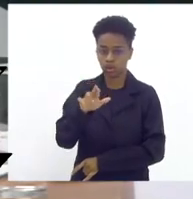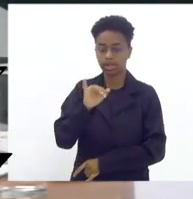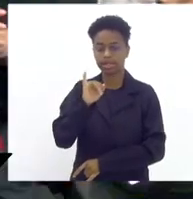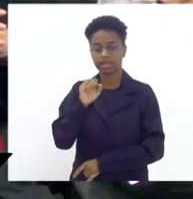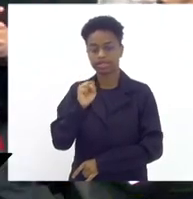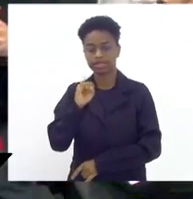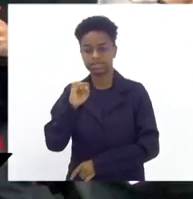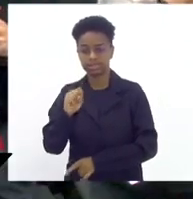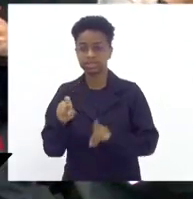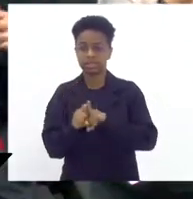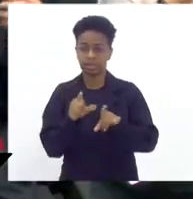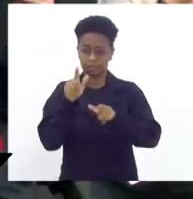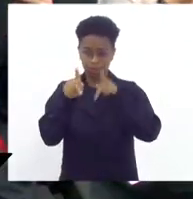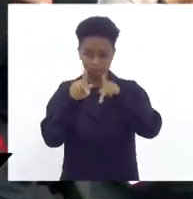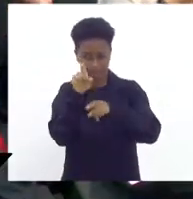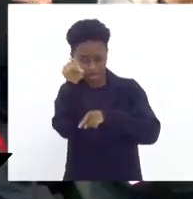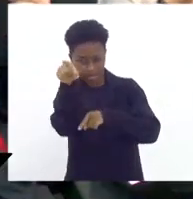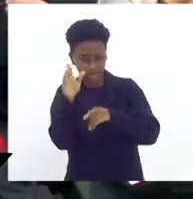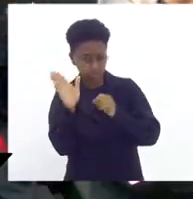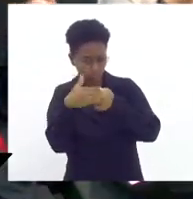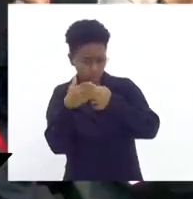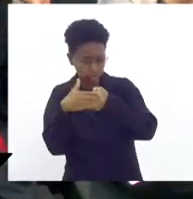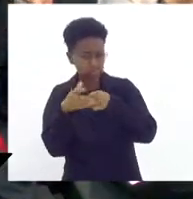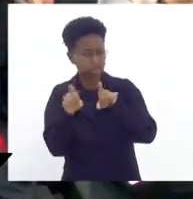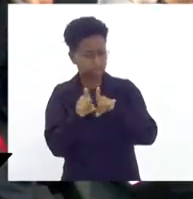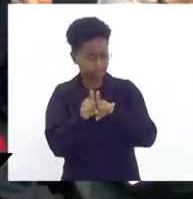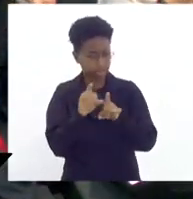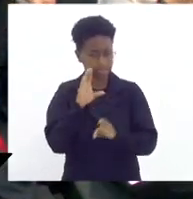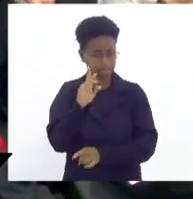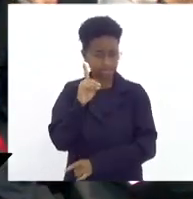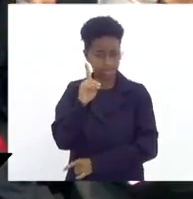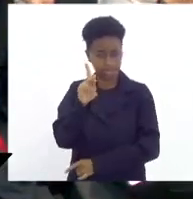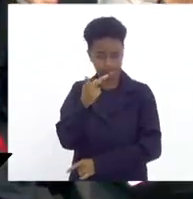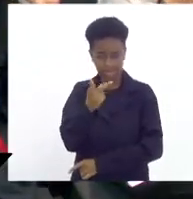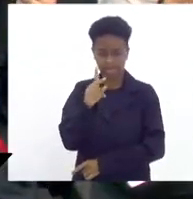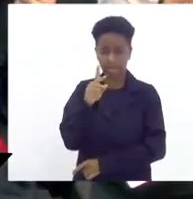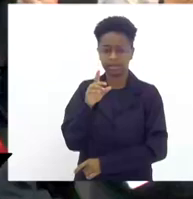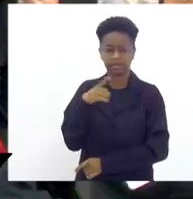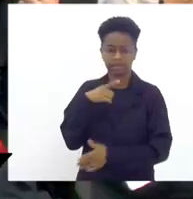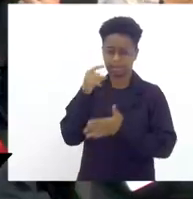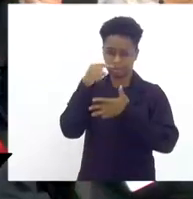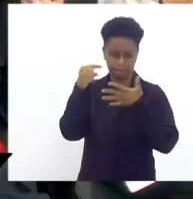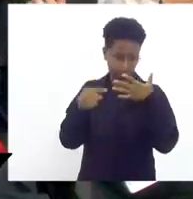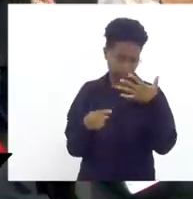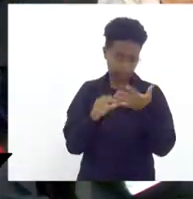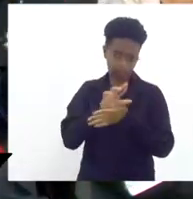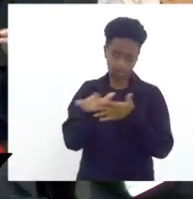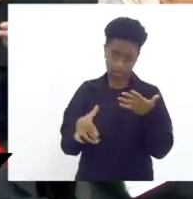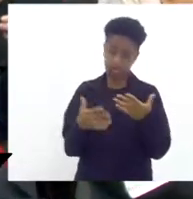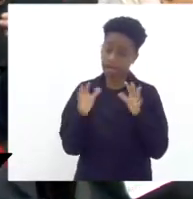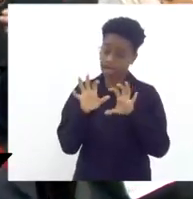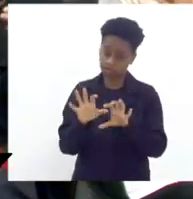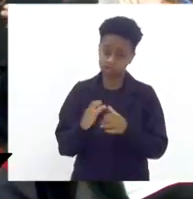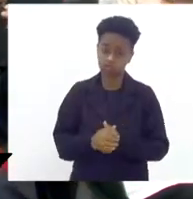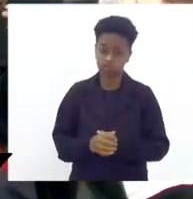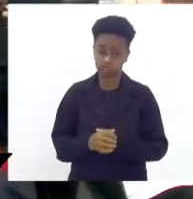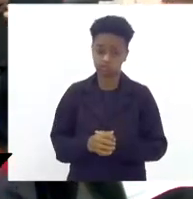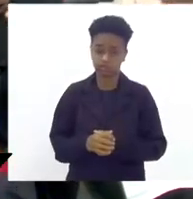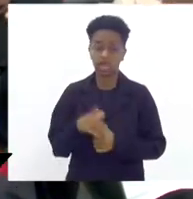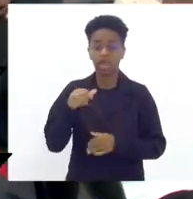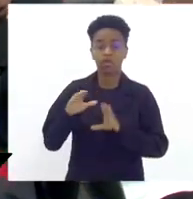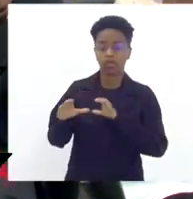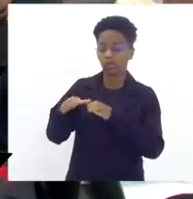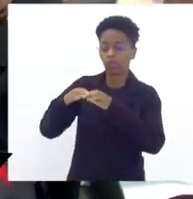apresentei tem um povinho lá atrás escondido da CDH também Elaine Maísa Suelen e é isso gente esse é o